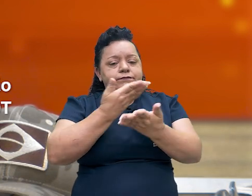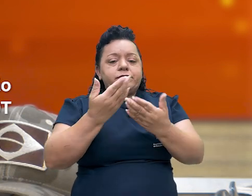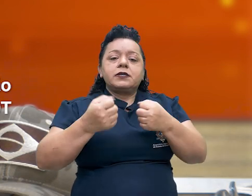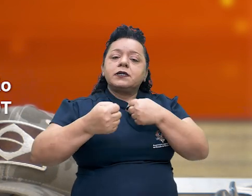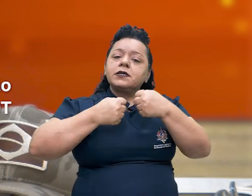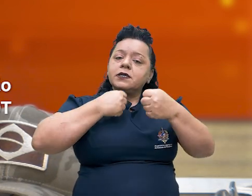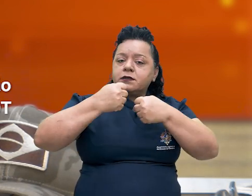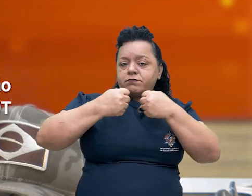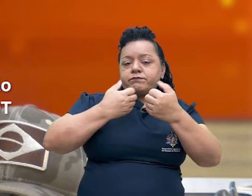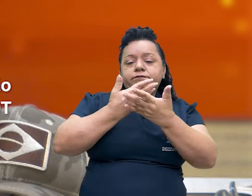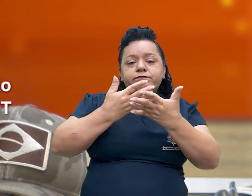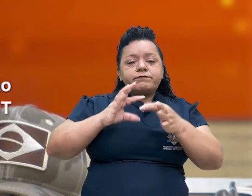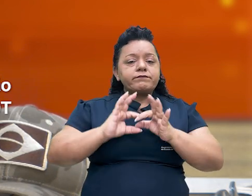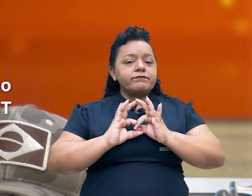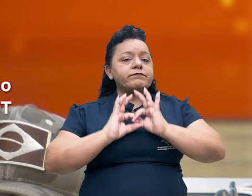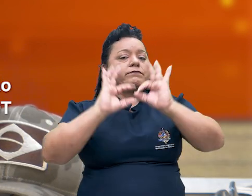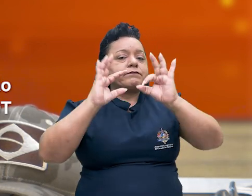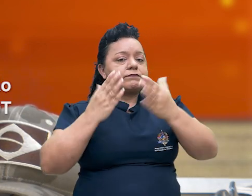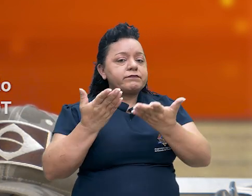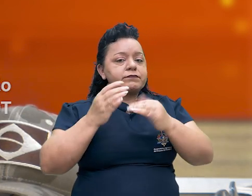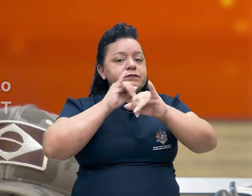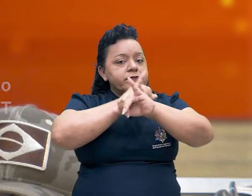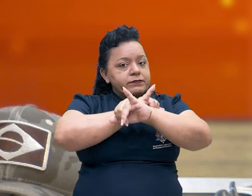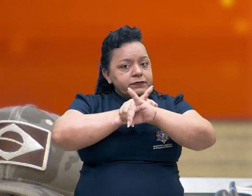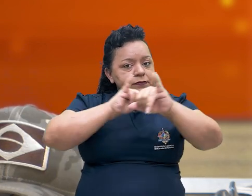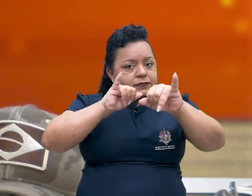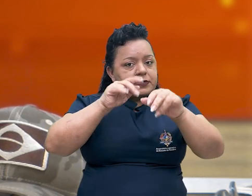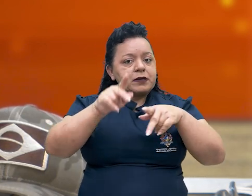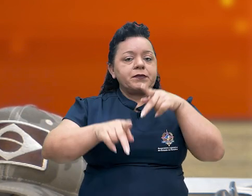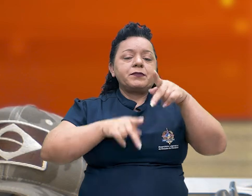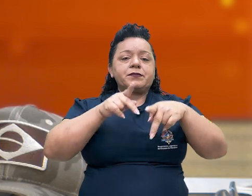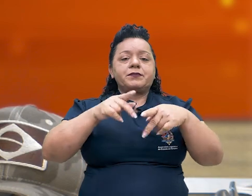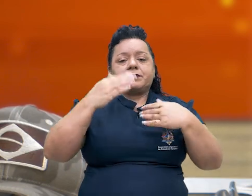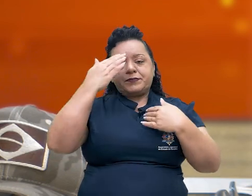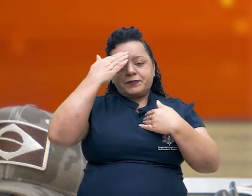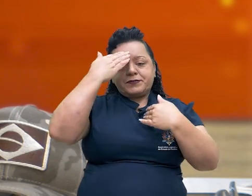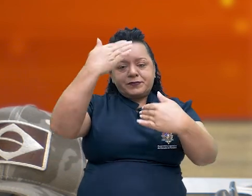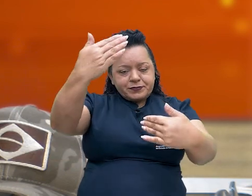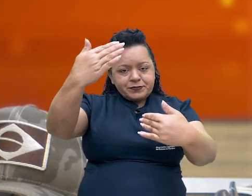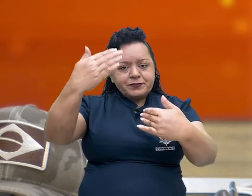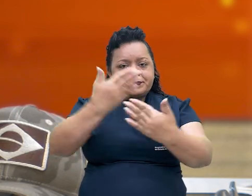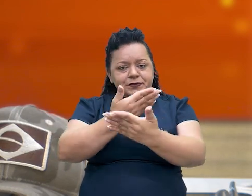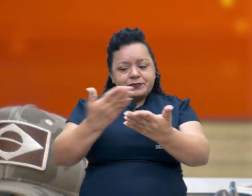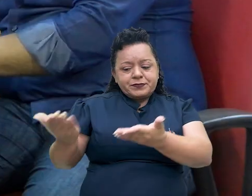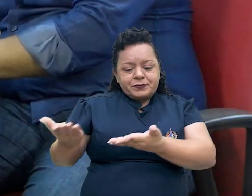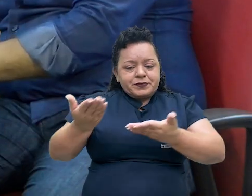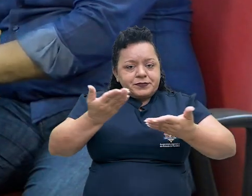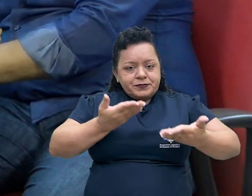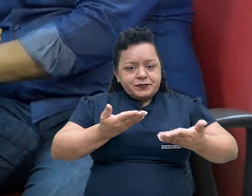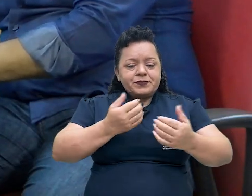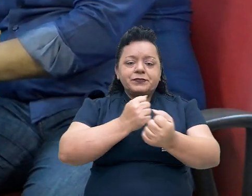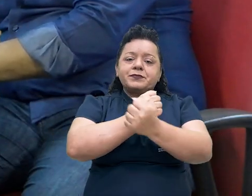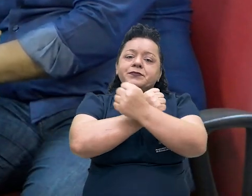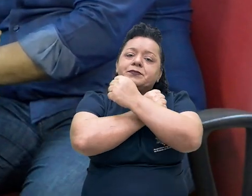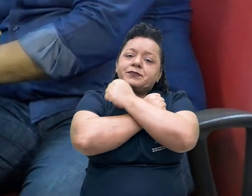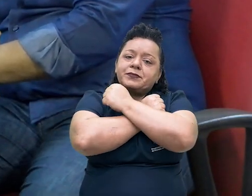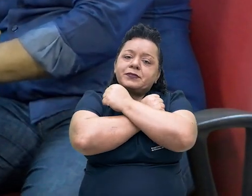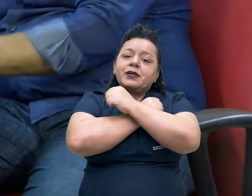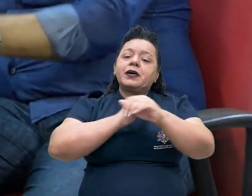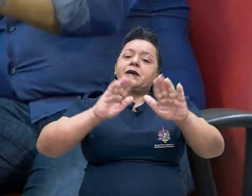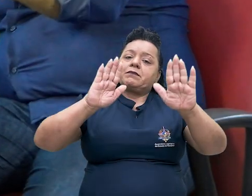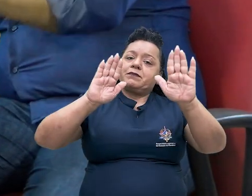o espaço né Eh estamos à disposição Precisando nós estamos conosco aqui para poder passar informações pra população Tá certo muito obrigado pela sua